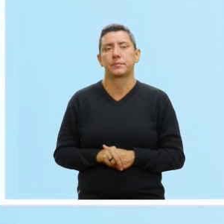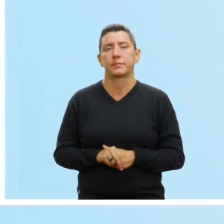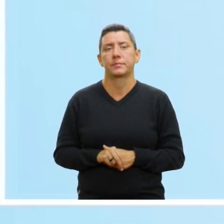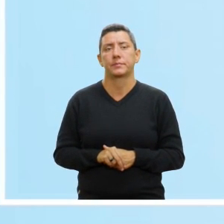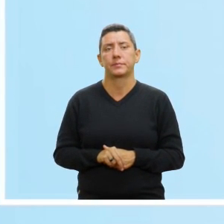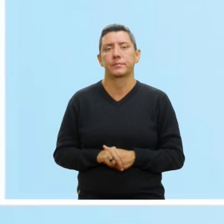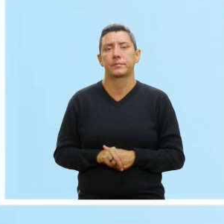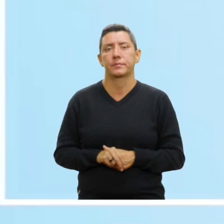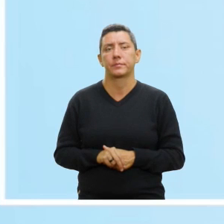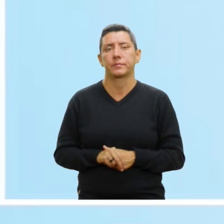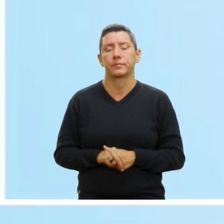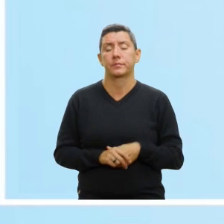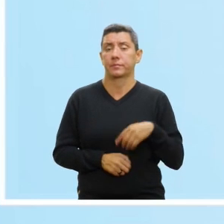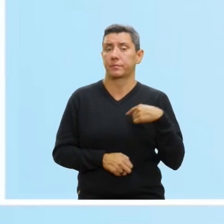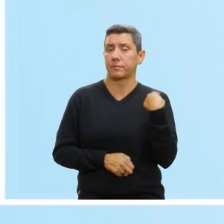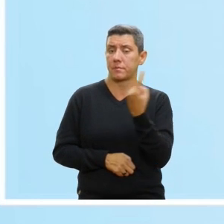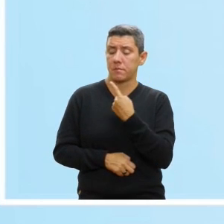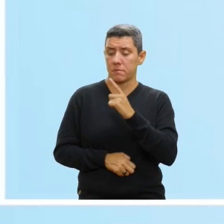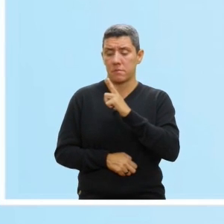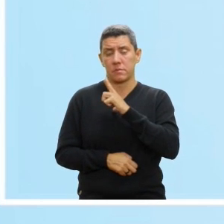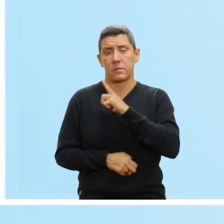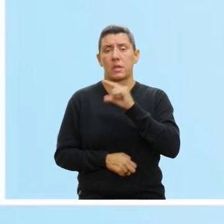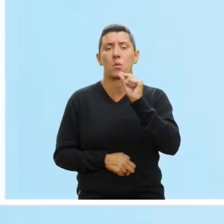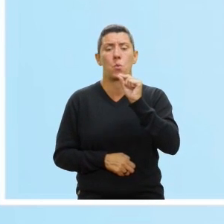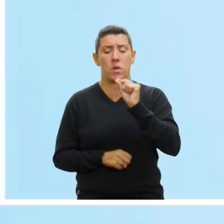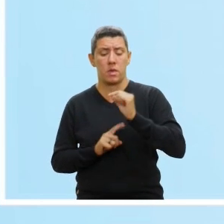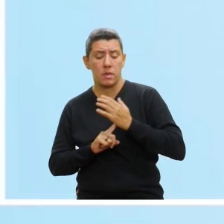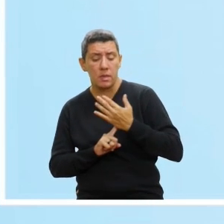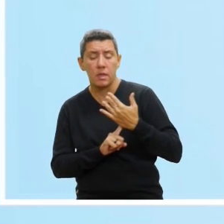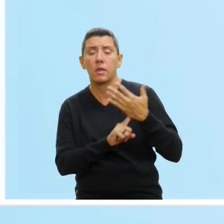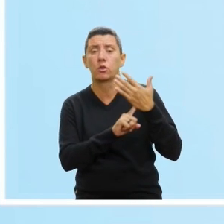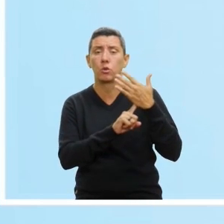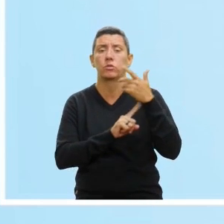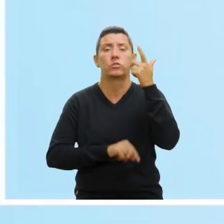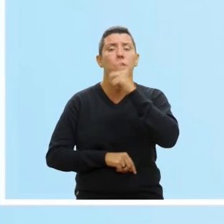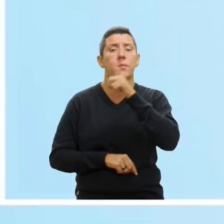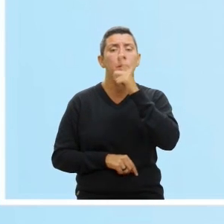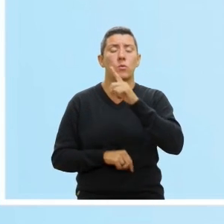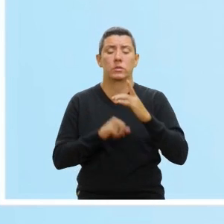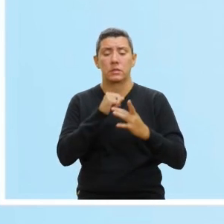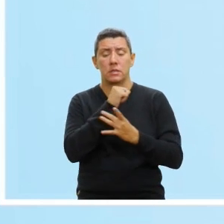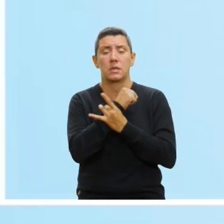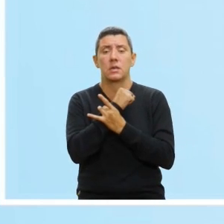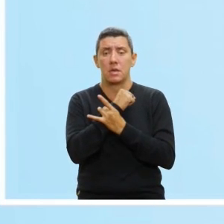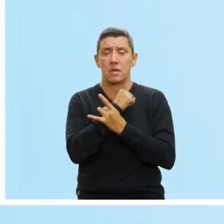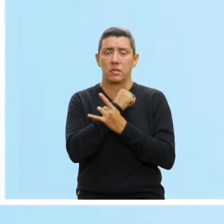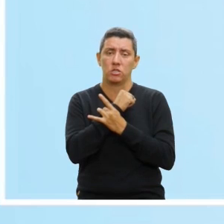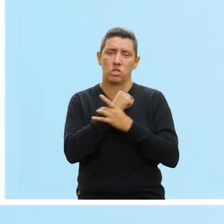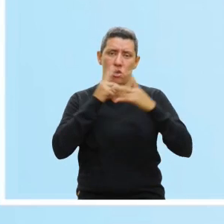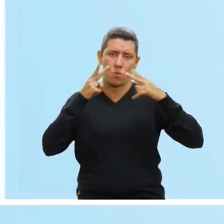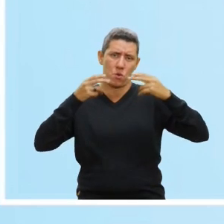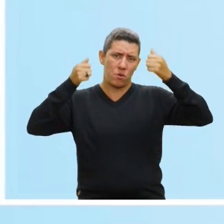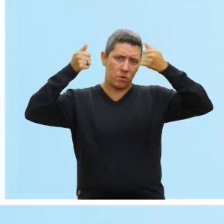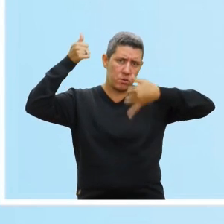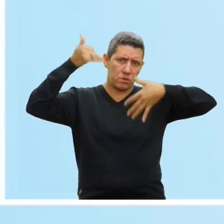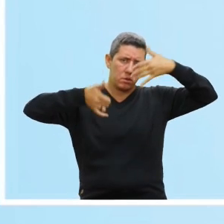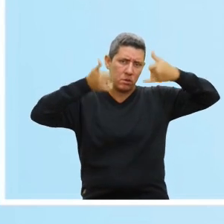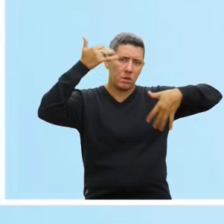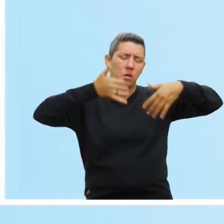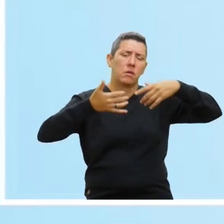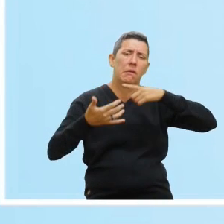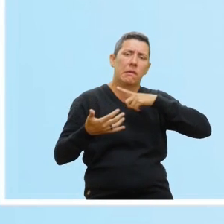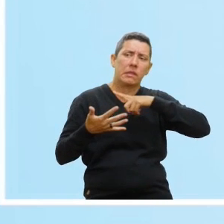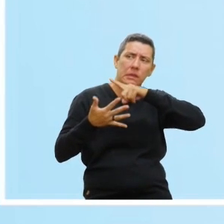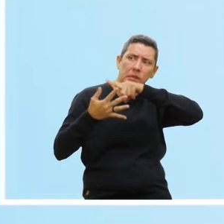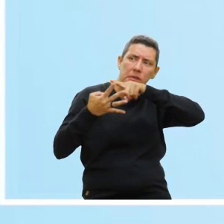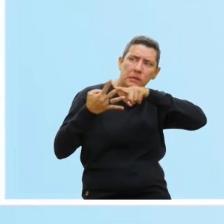possui uma tecnologia assim, para poder garantir que tudo isso que eu comentei, que são desafios, seja feito, seja garantido